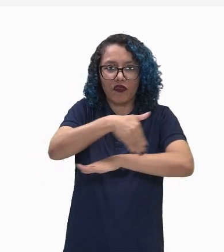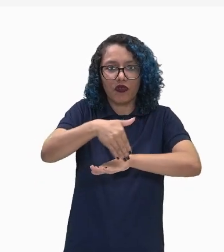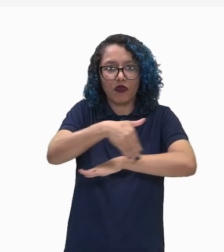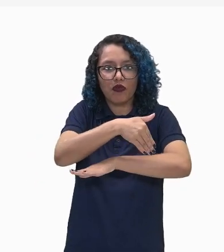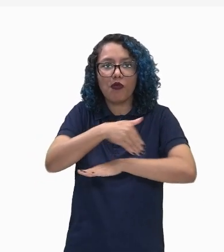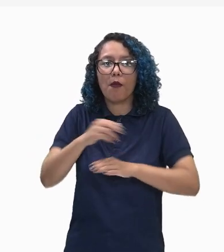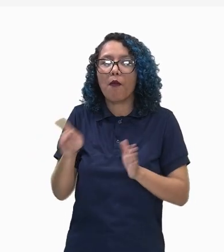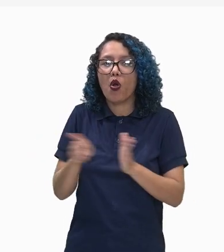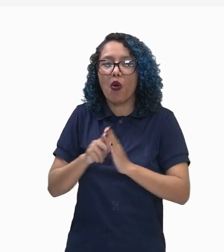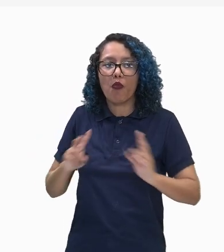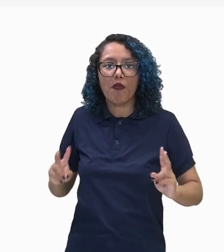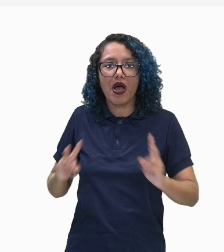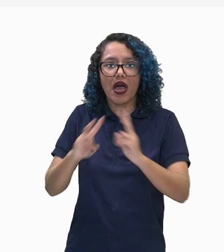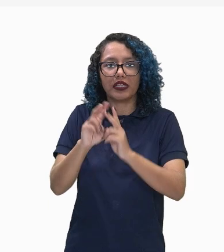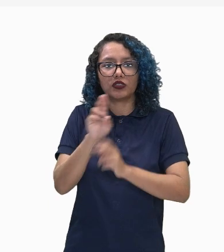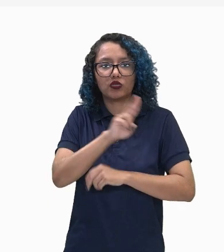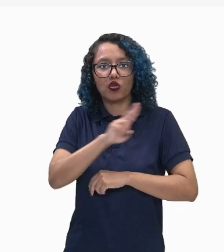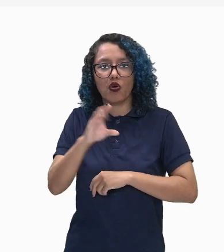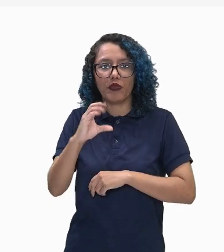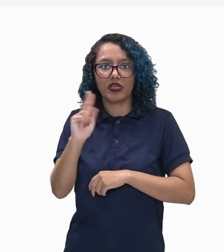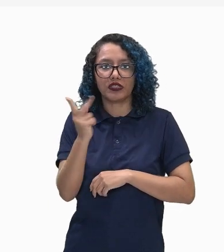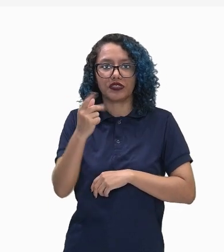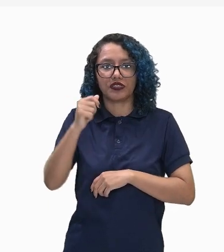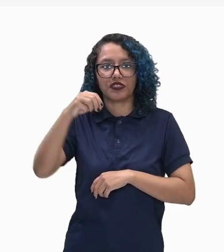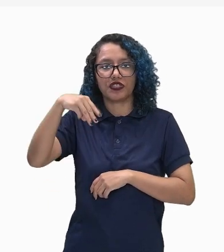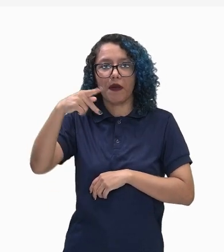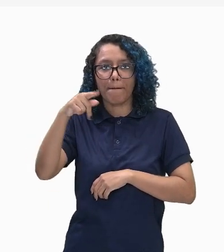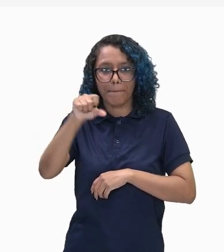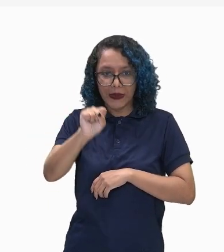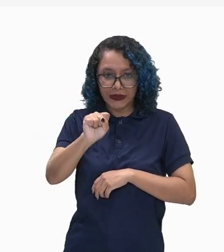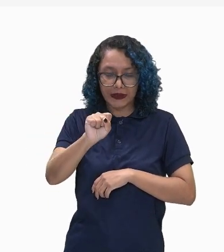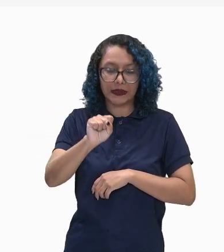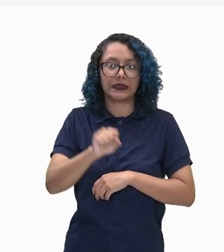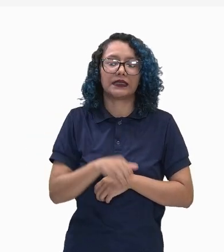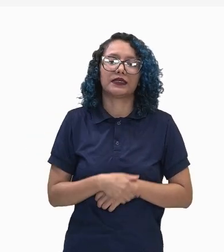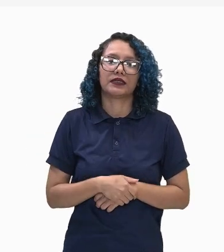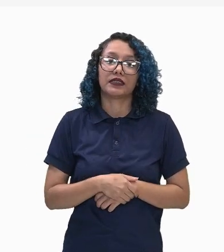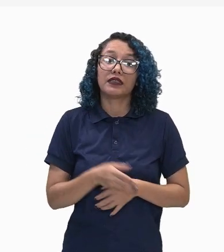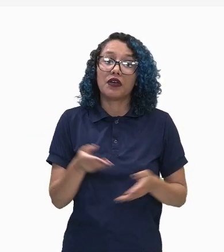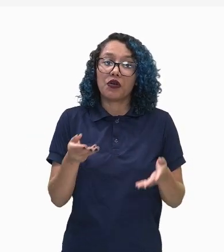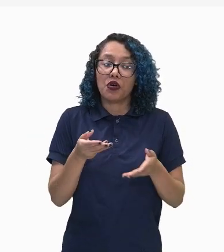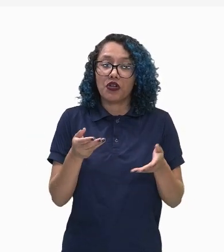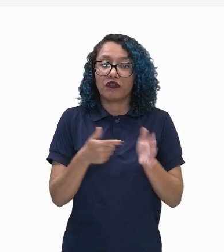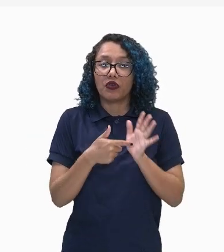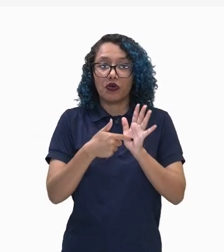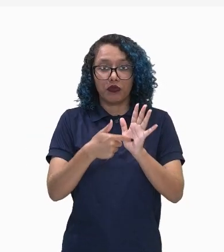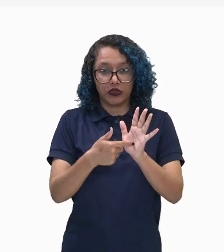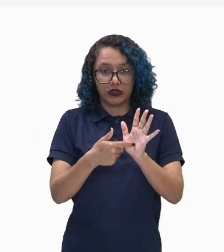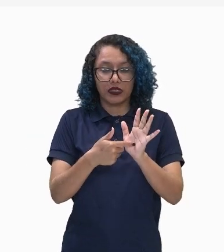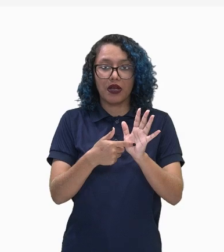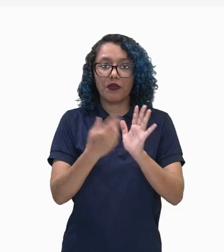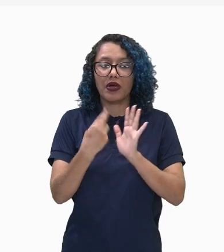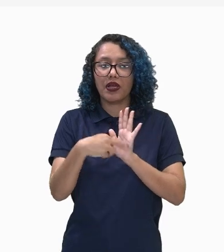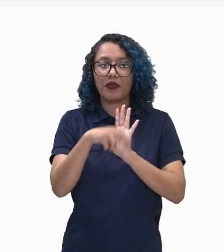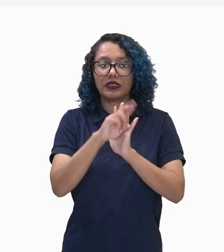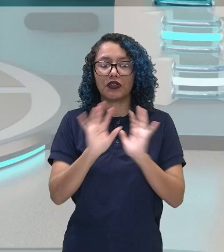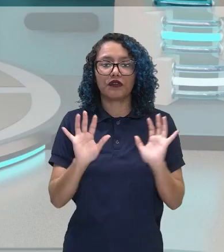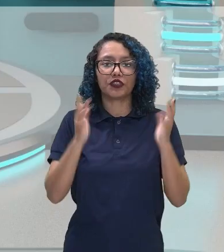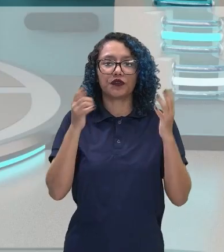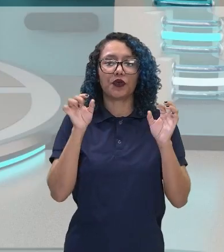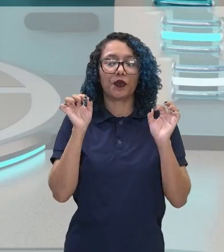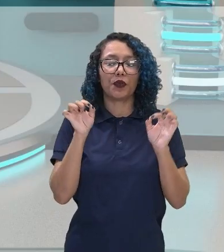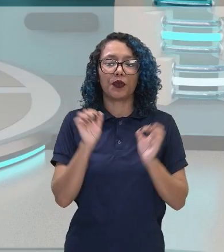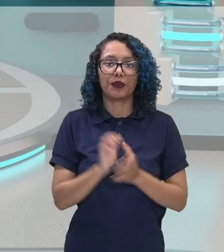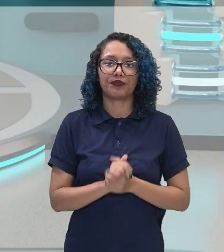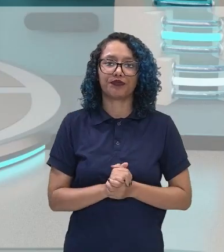Então, eu trouxe para vocês aqui para representar, né, esse festival, tá? Que é o